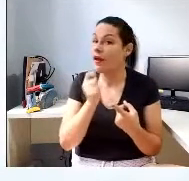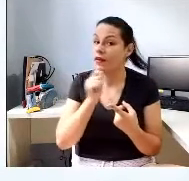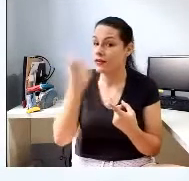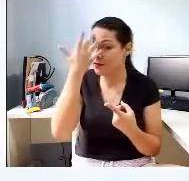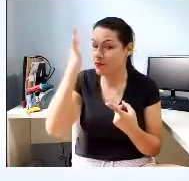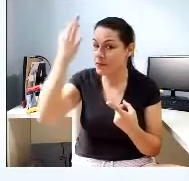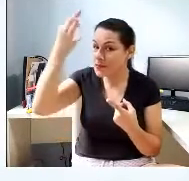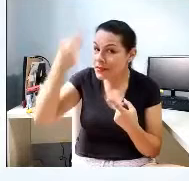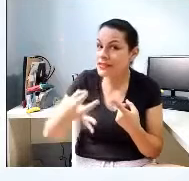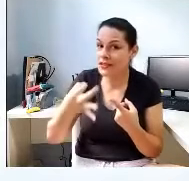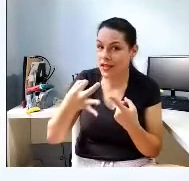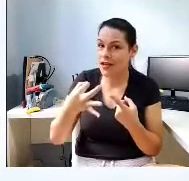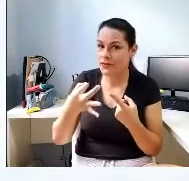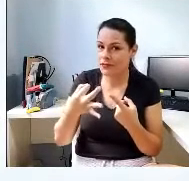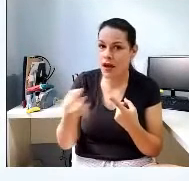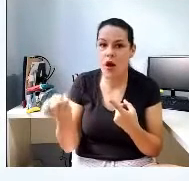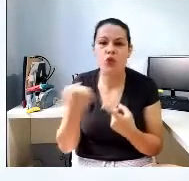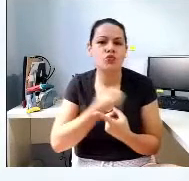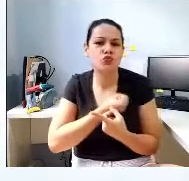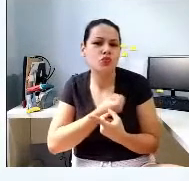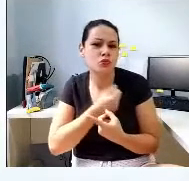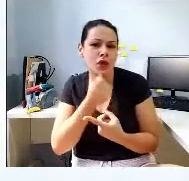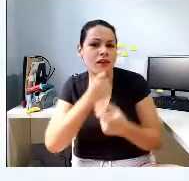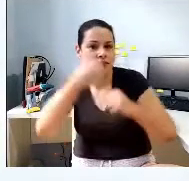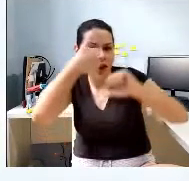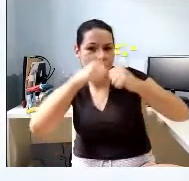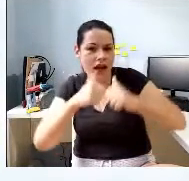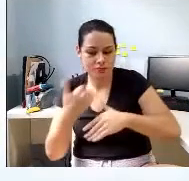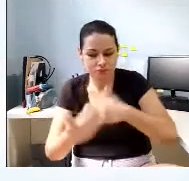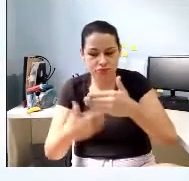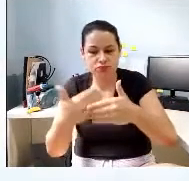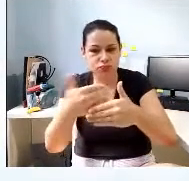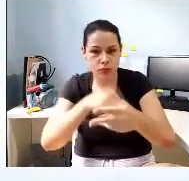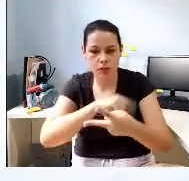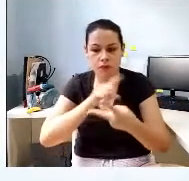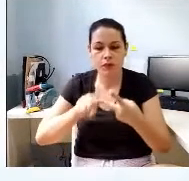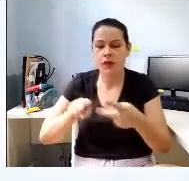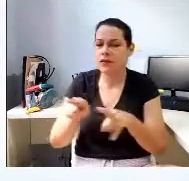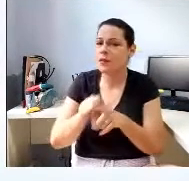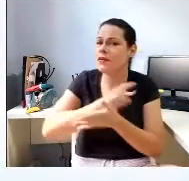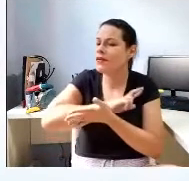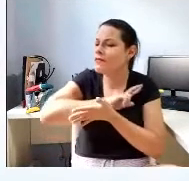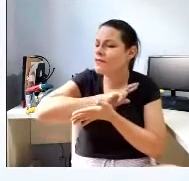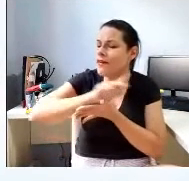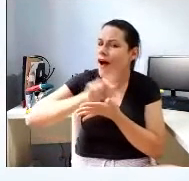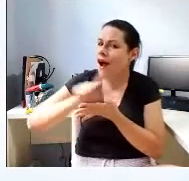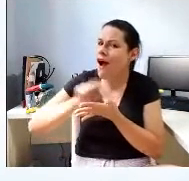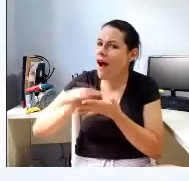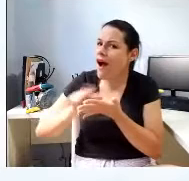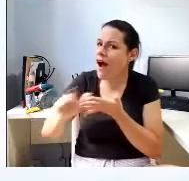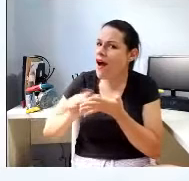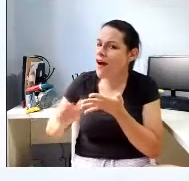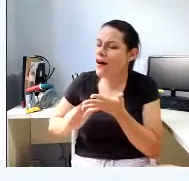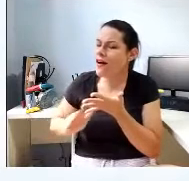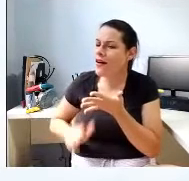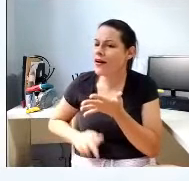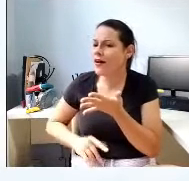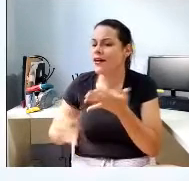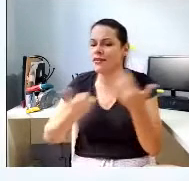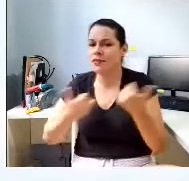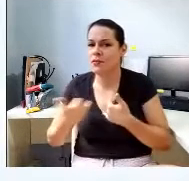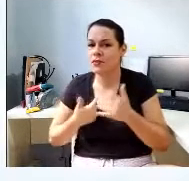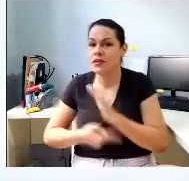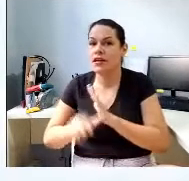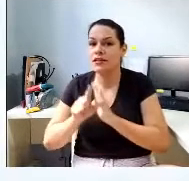nem os números, nem a análise, e há muita explicação que pode ser dada. Eu